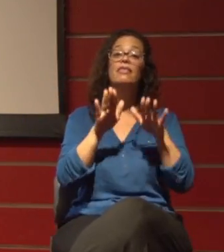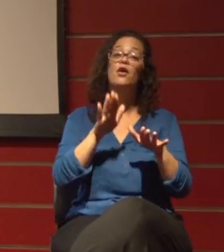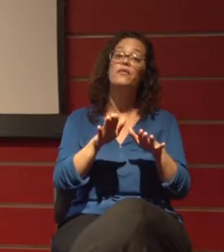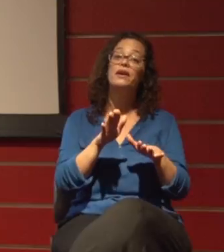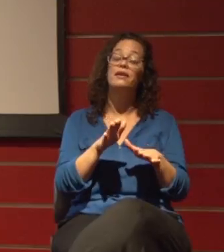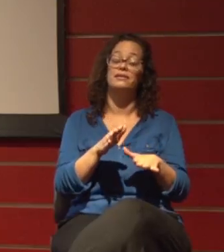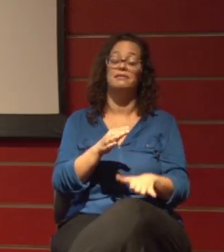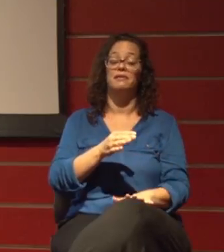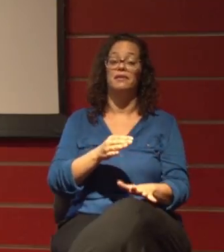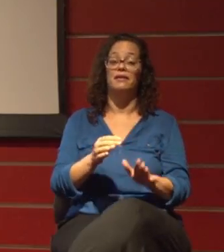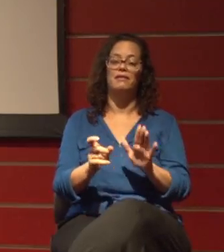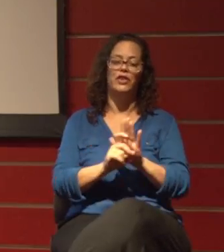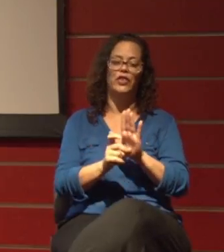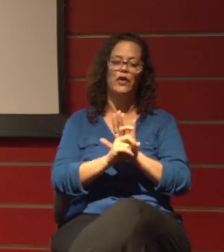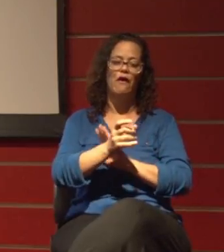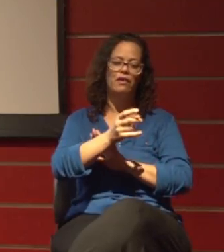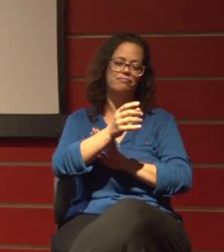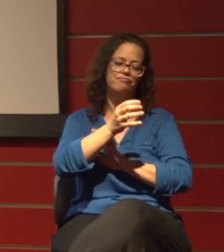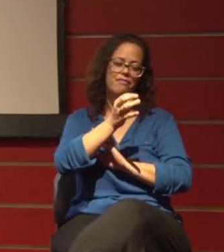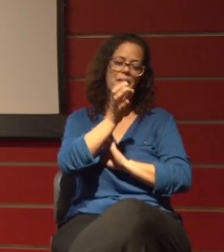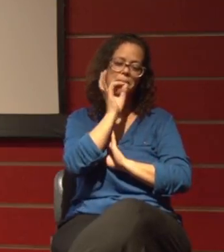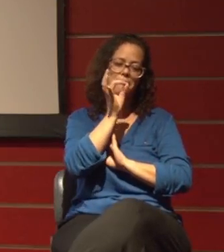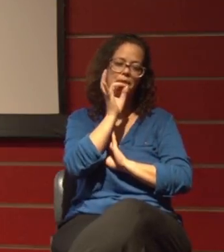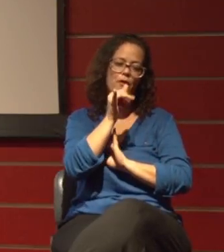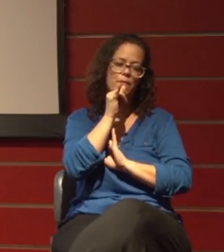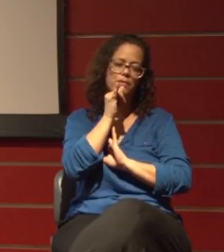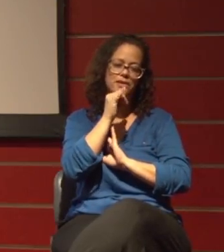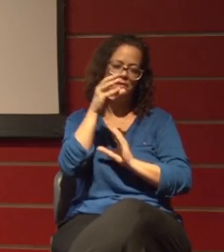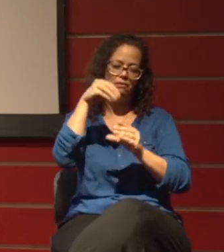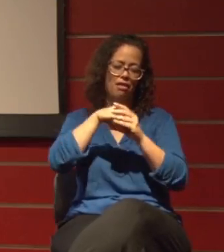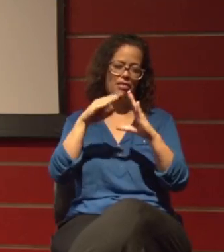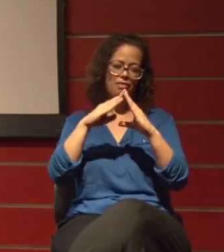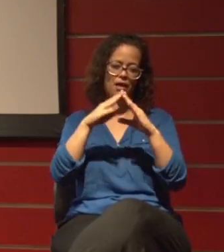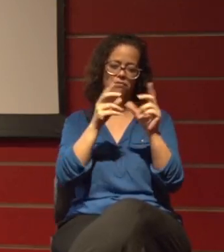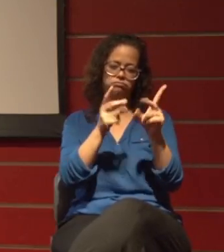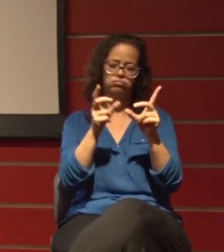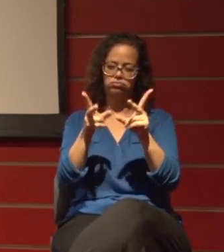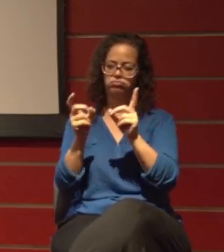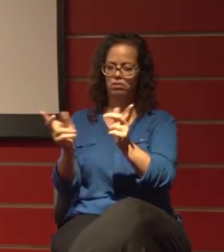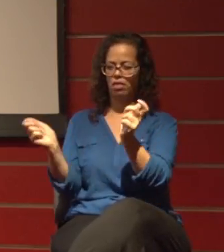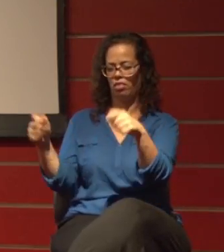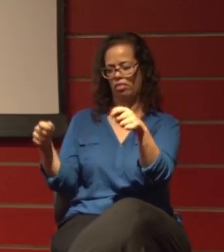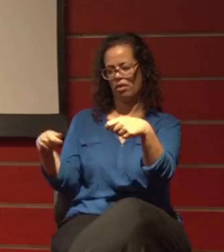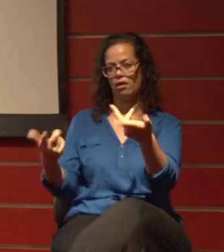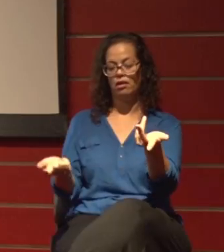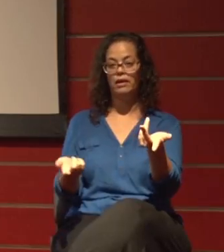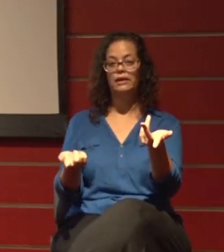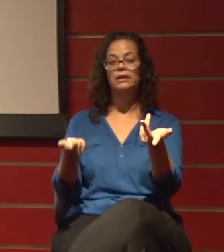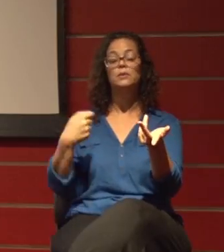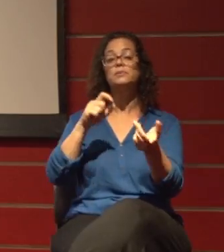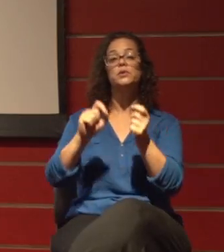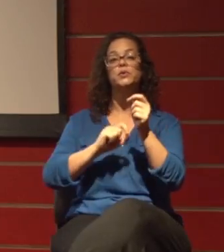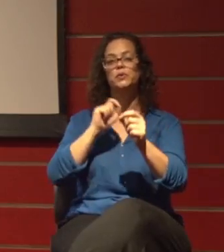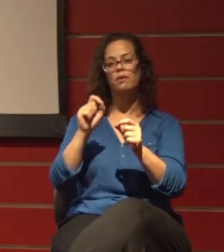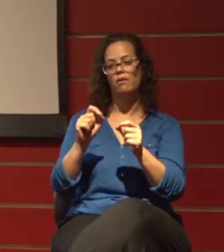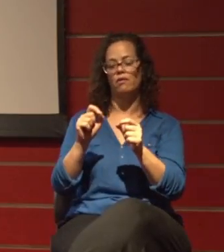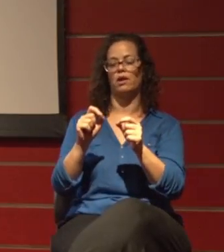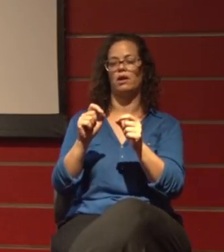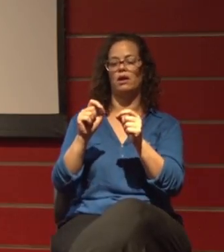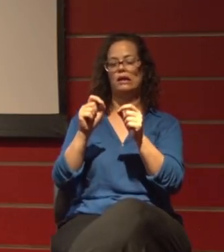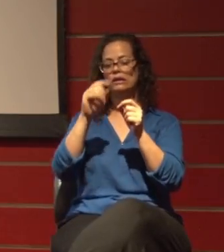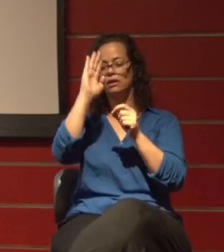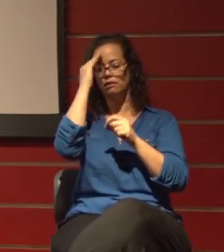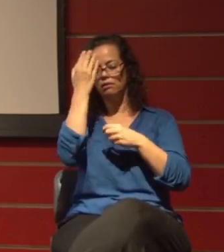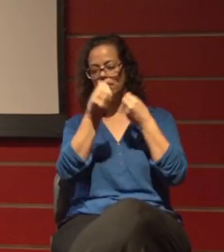casa entendeu Eh Ou seja ela ela tem que PES você tem que entrar na cabeça desse personagem